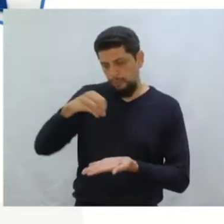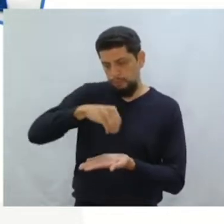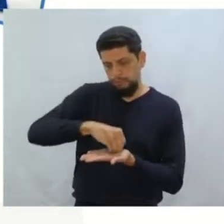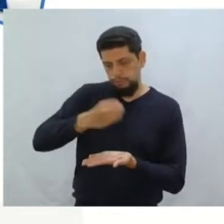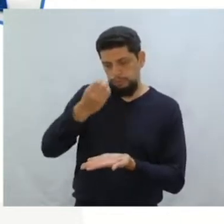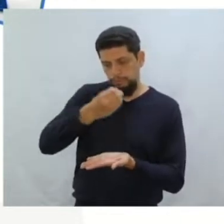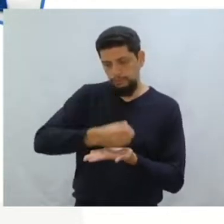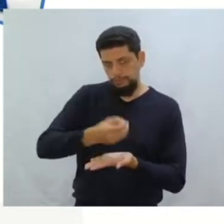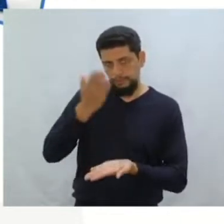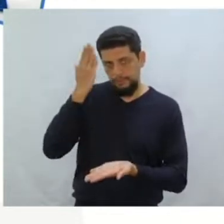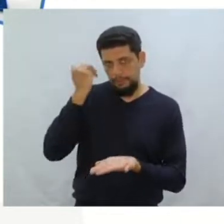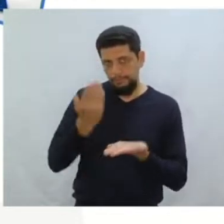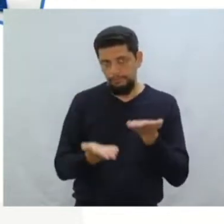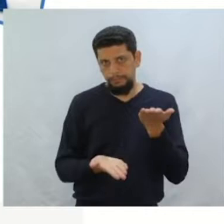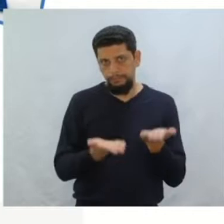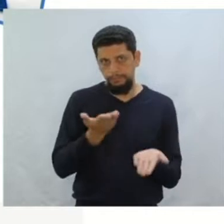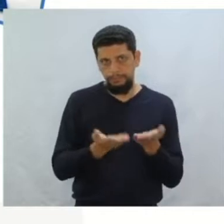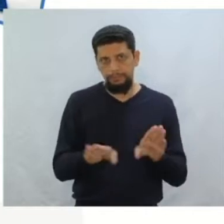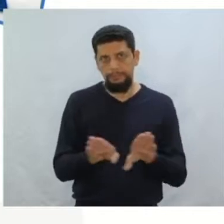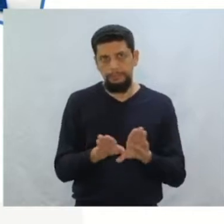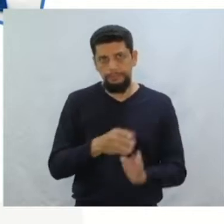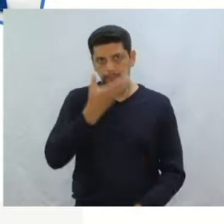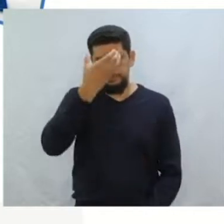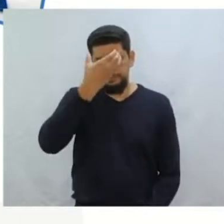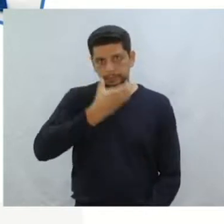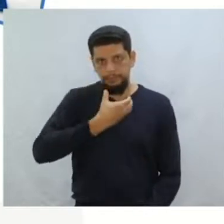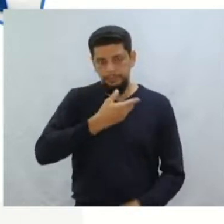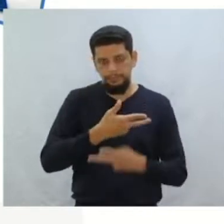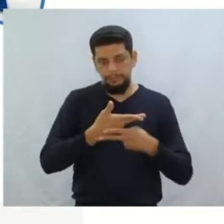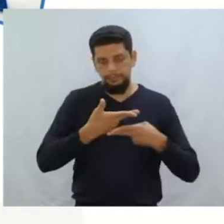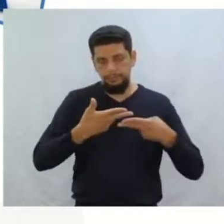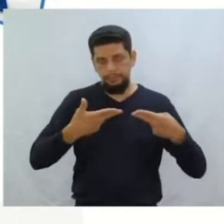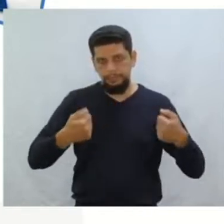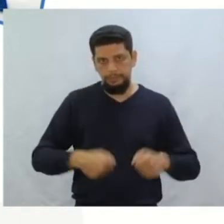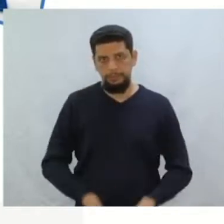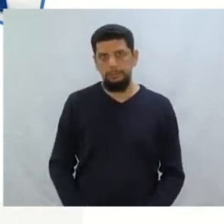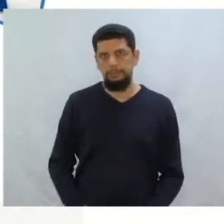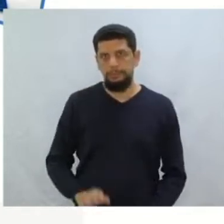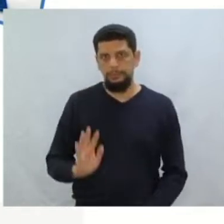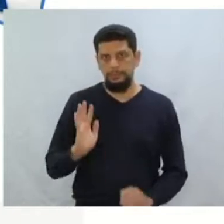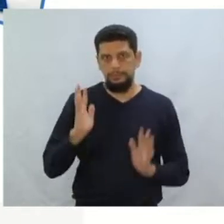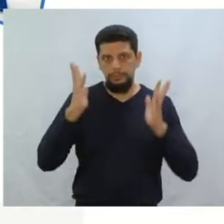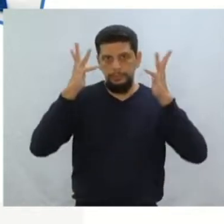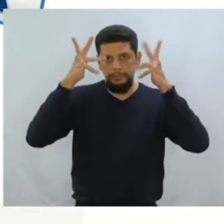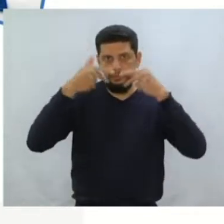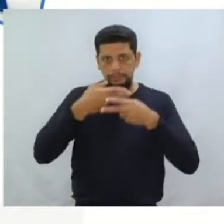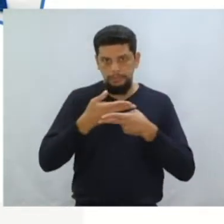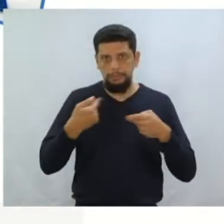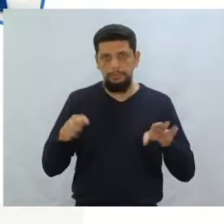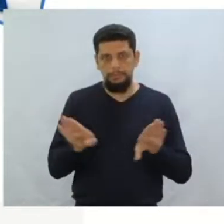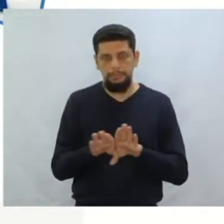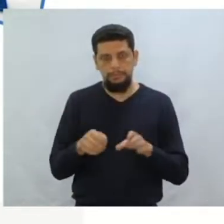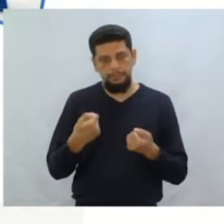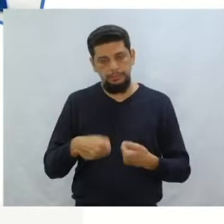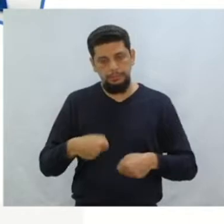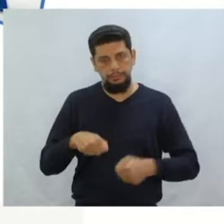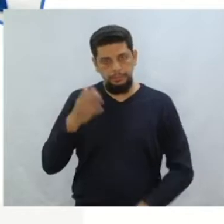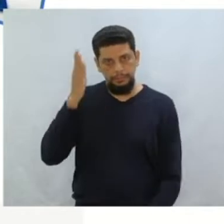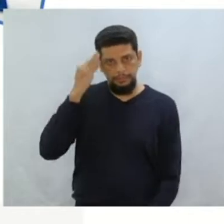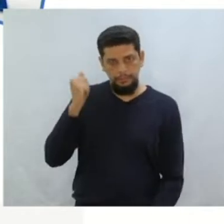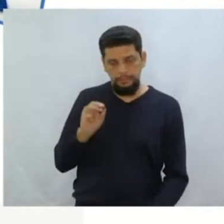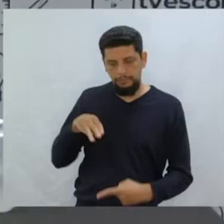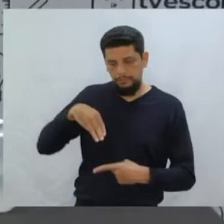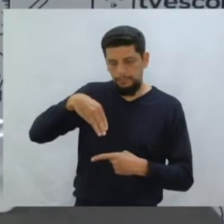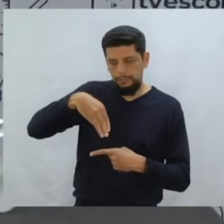né? Para saber o peso. As frutas, olha só. Os animais também, né? A gente